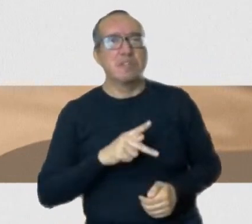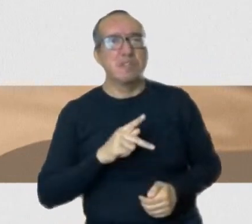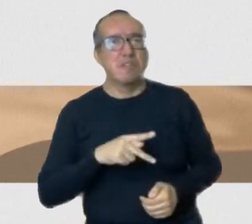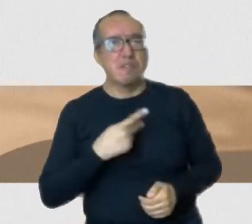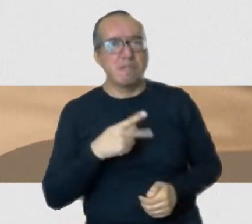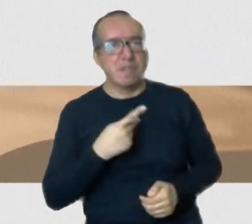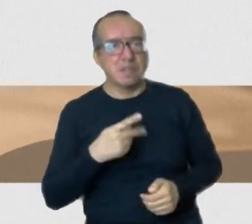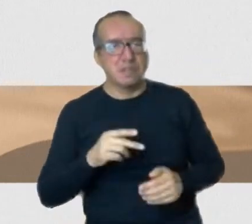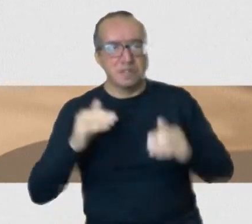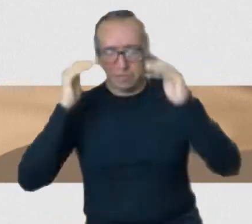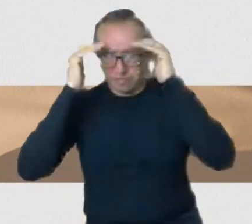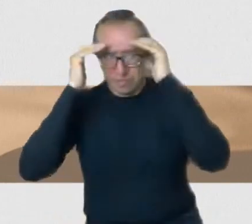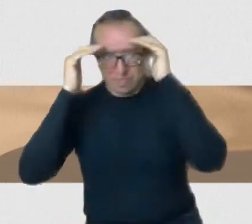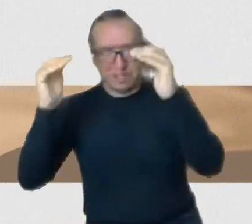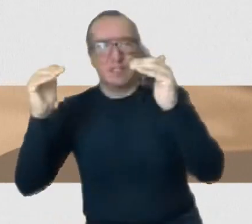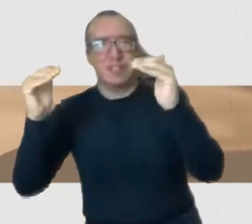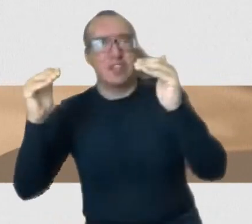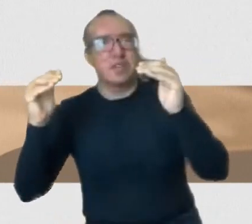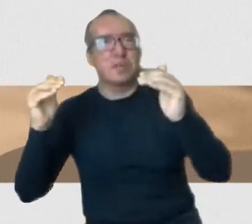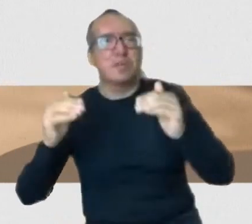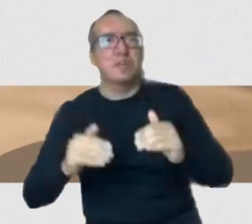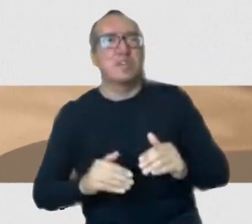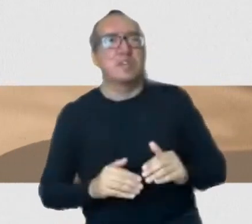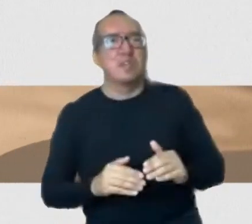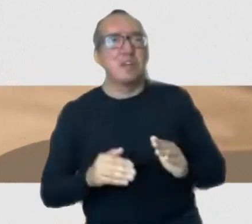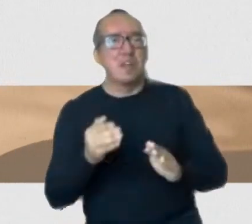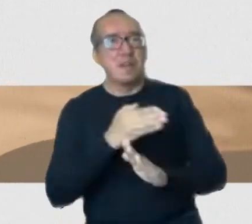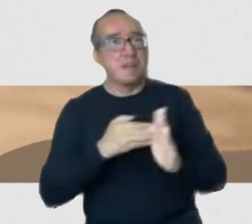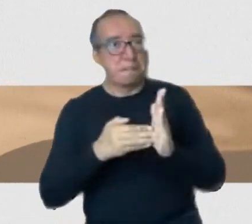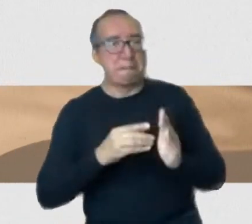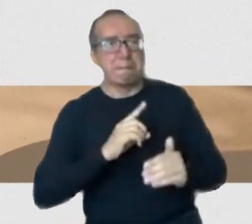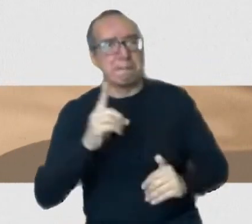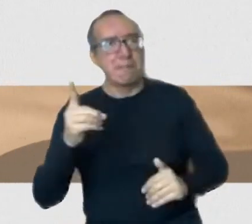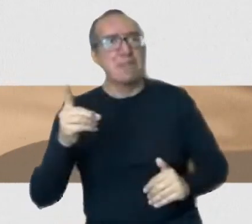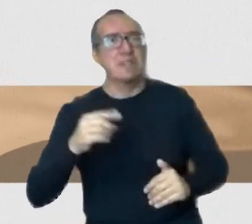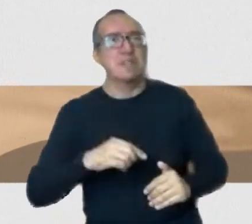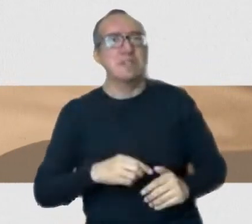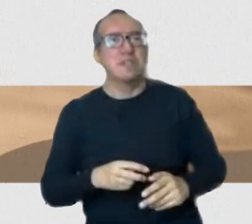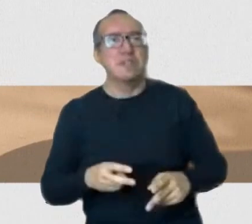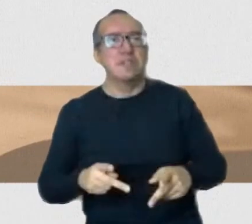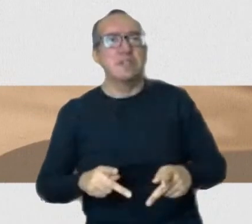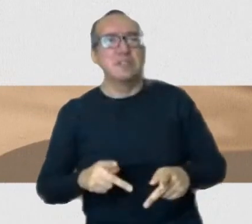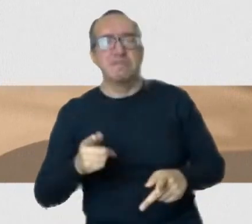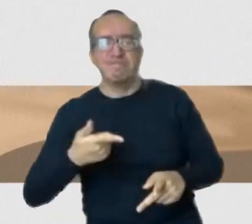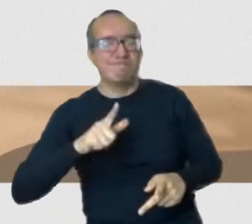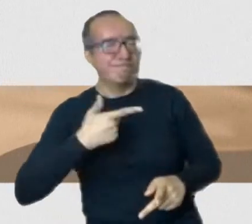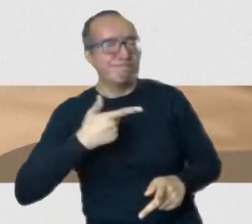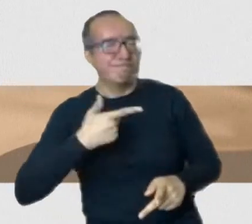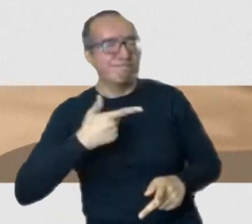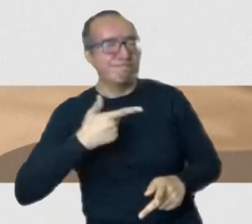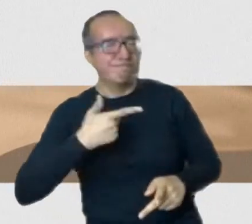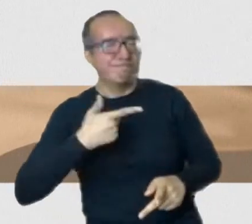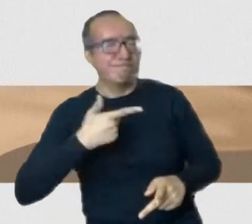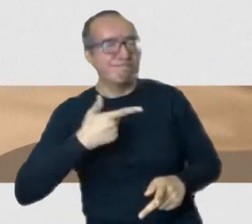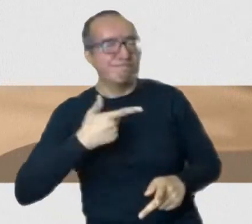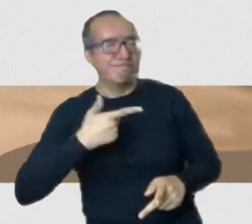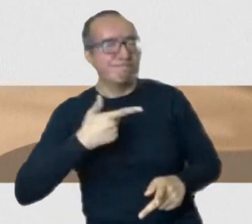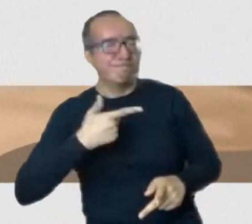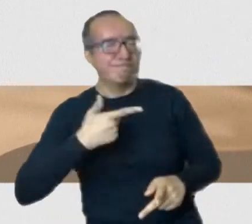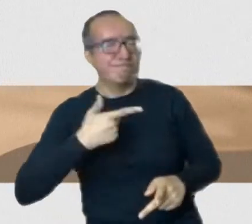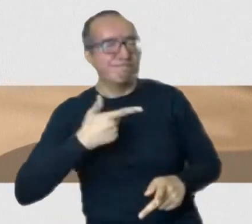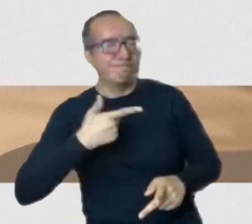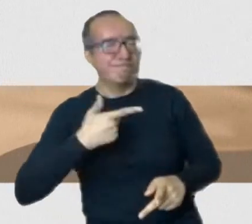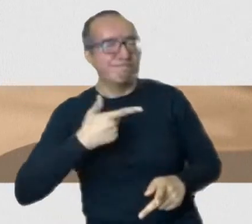nenhum sofredor em penúria, nenhum desagasalhado em necessidade. É a infidelidade de homens que